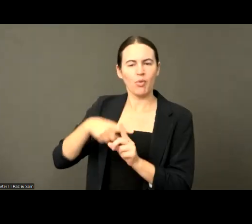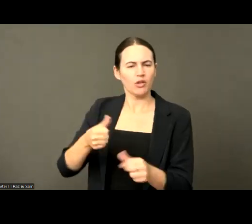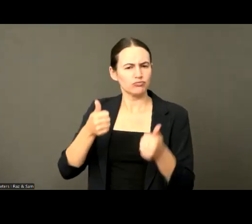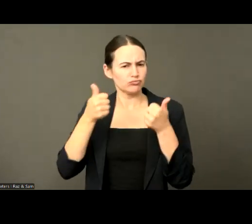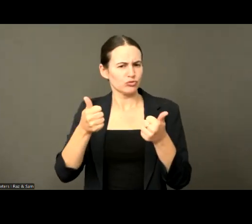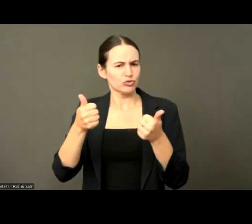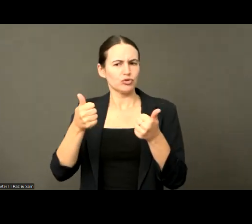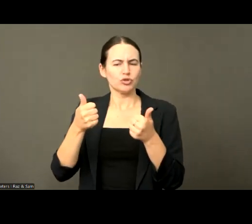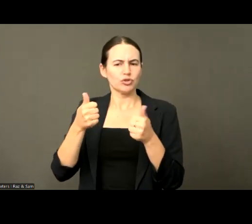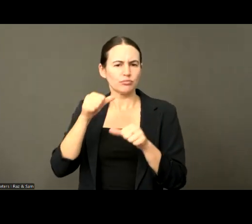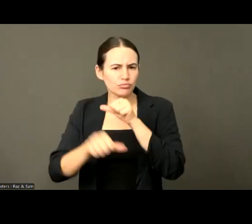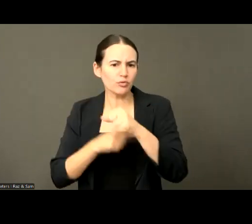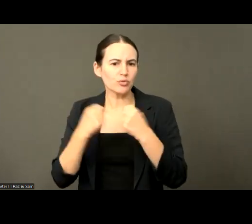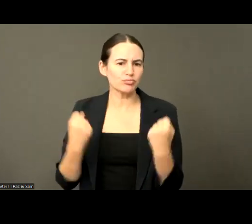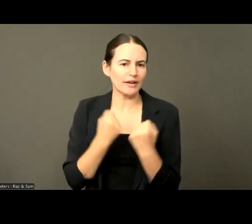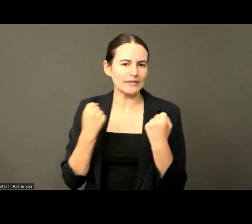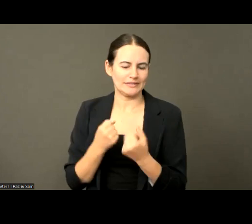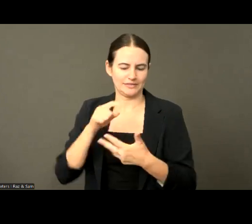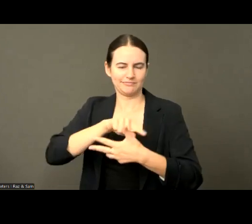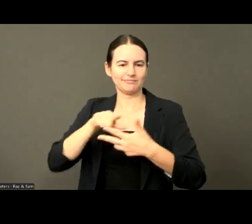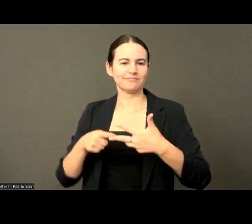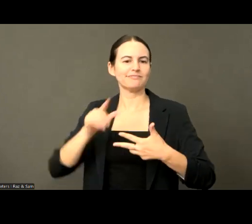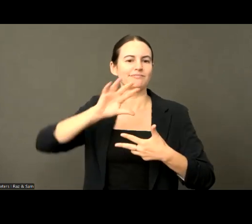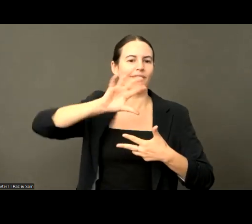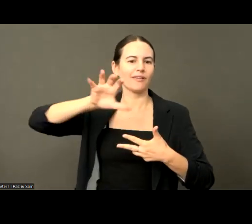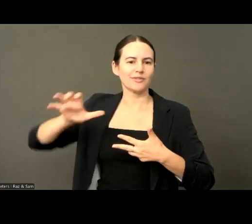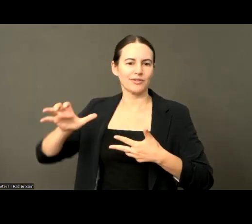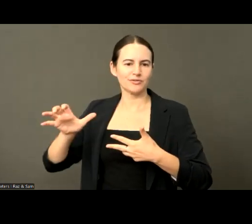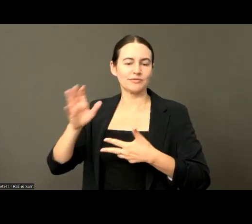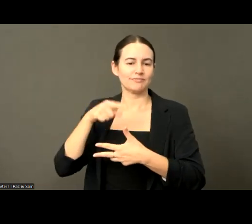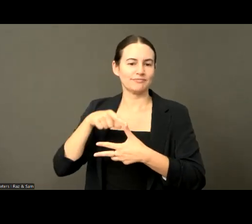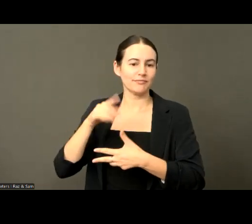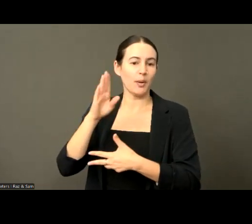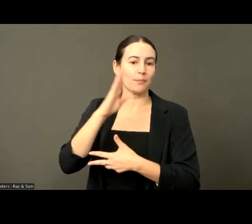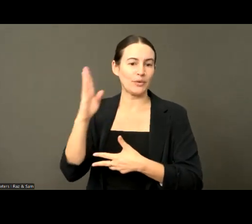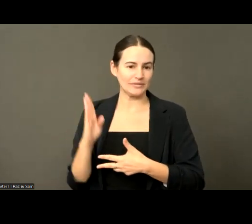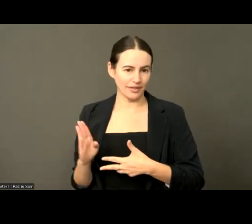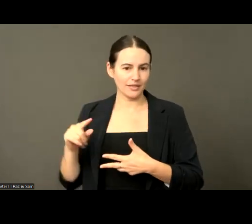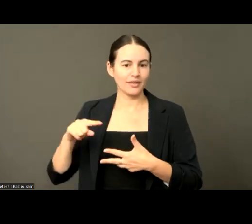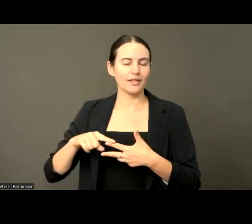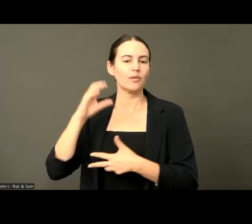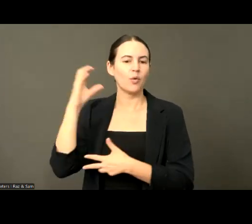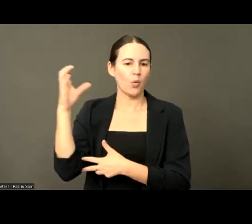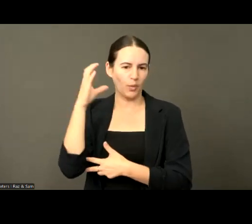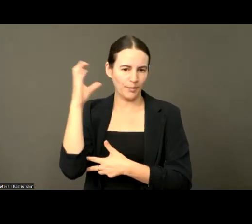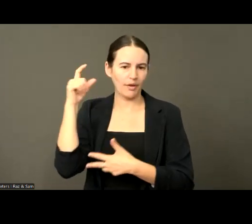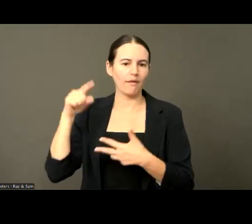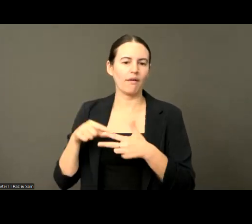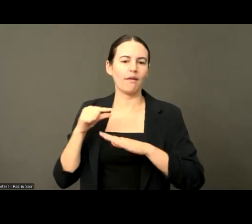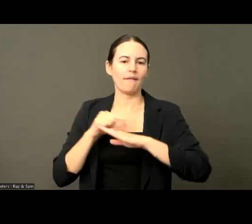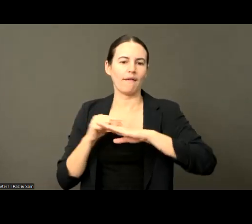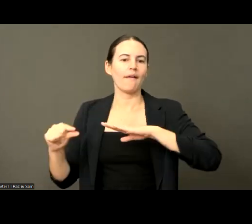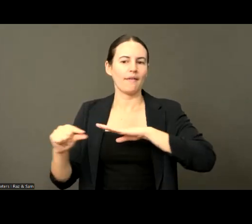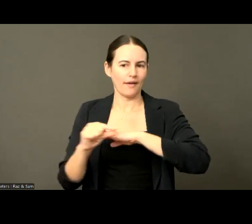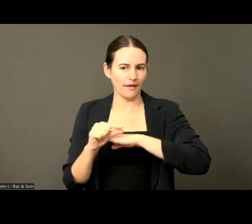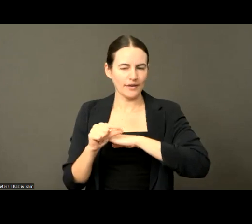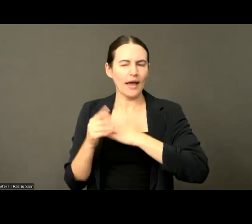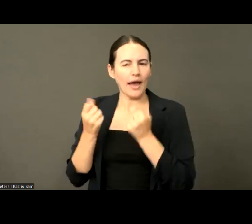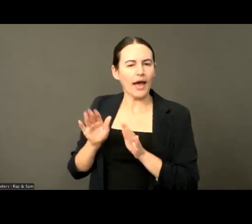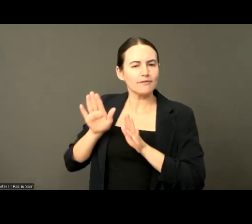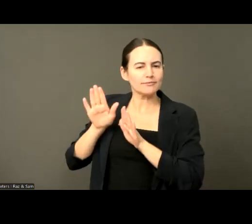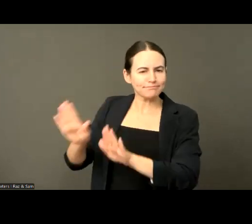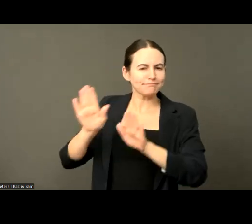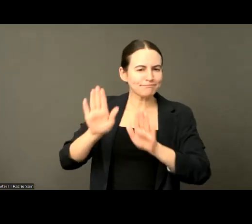melhores práticas de 3 países, Brasil, Colômbia e Guiana, com suas estratégias nacionais para